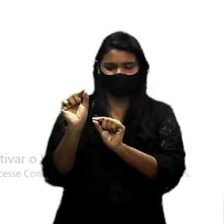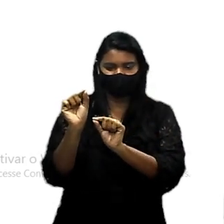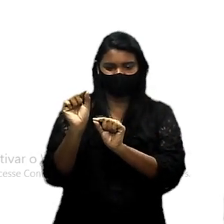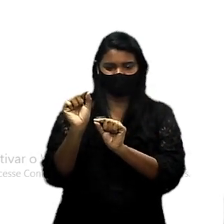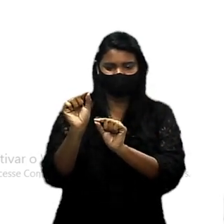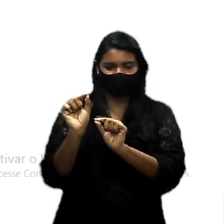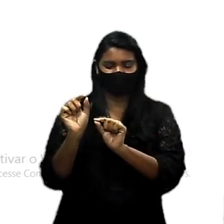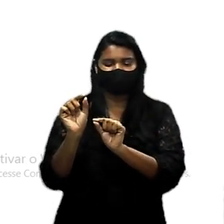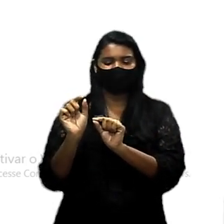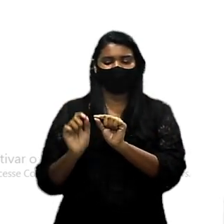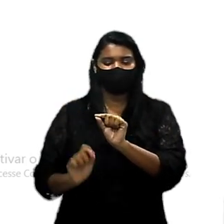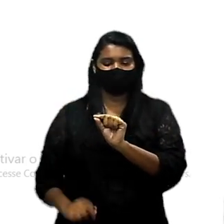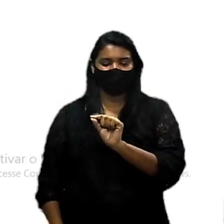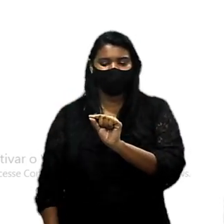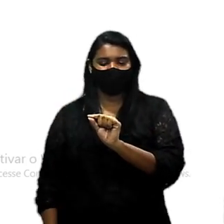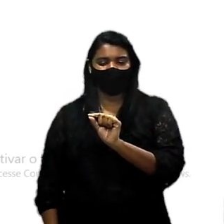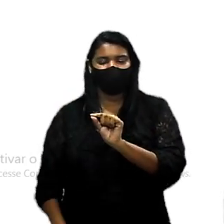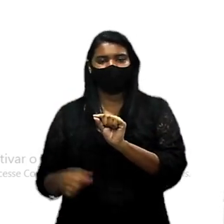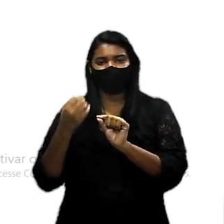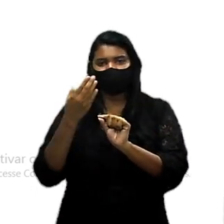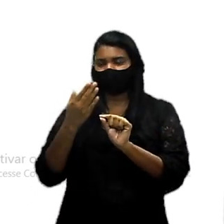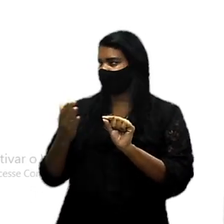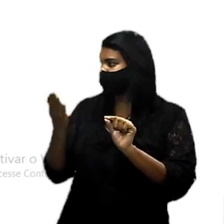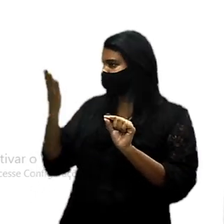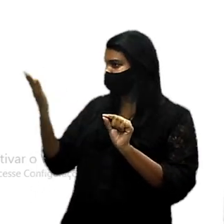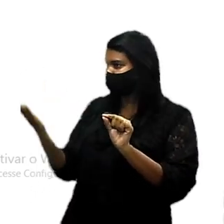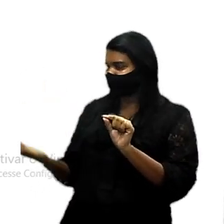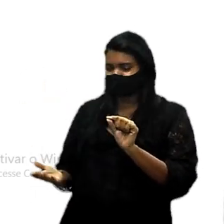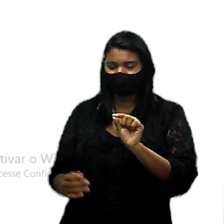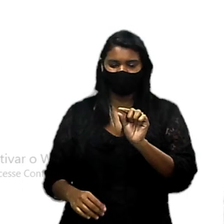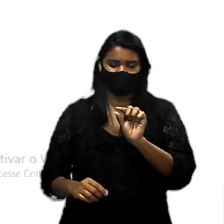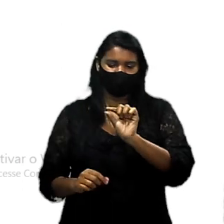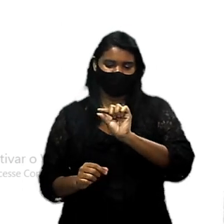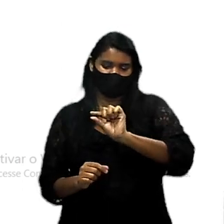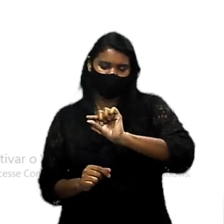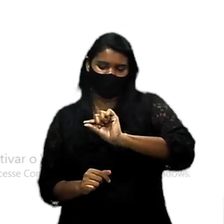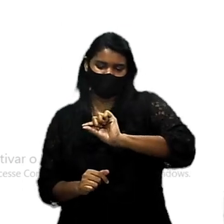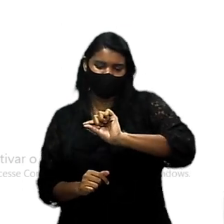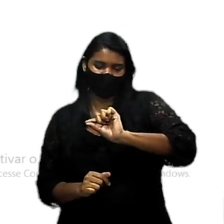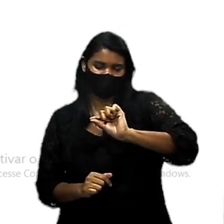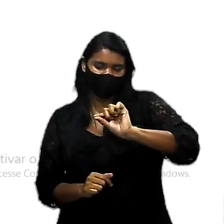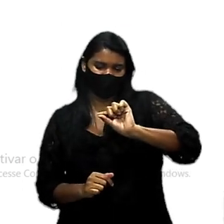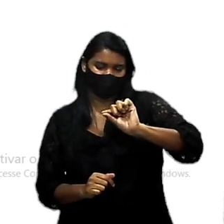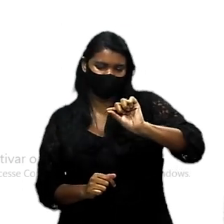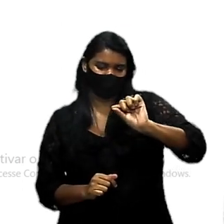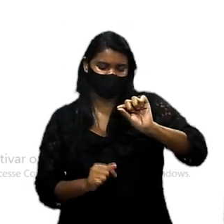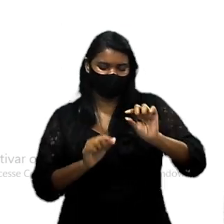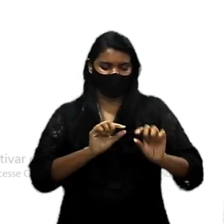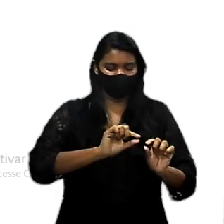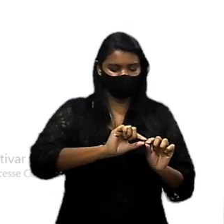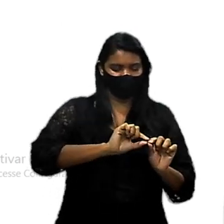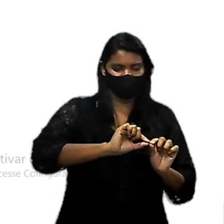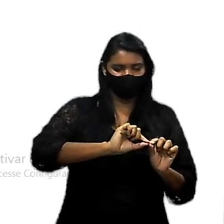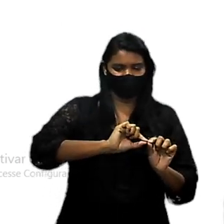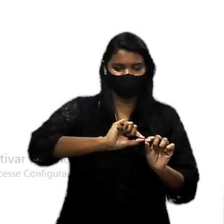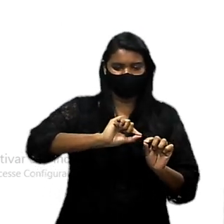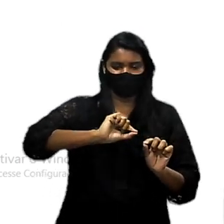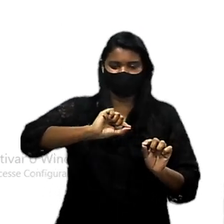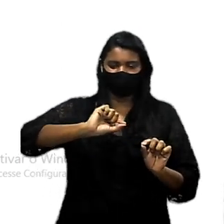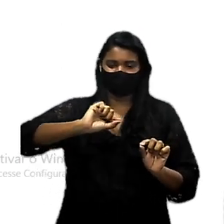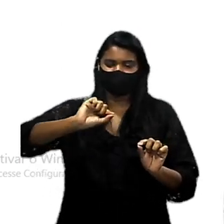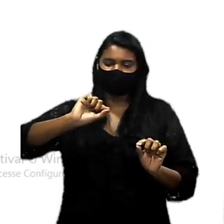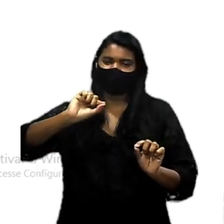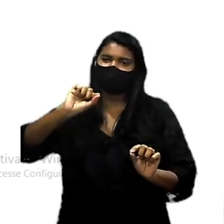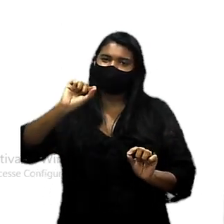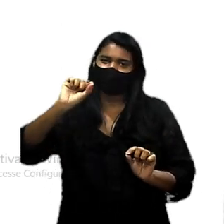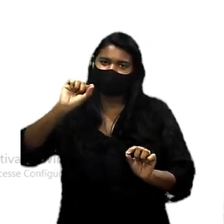descendo, depois você vai pegar o próximo pontinho que está na parte de baixo, depois sobe com ele,